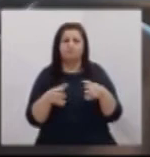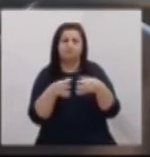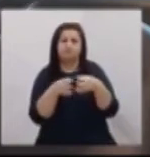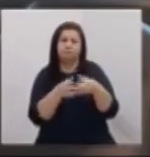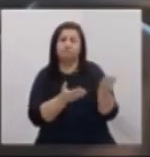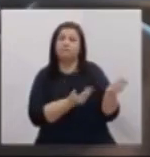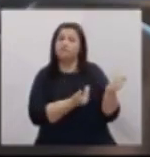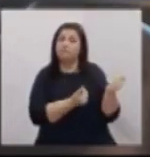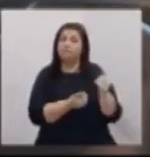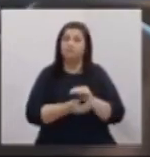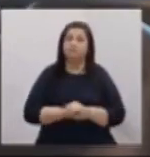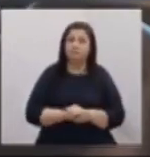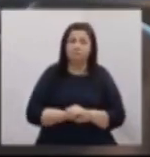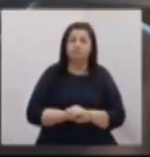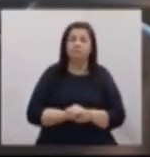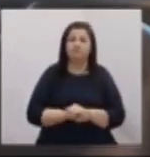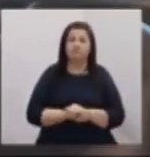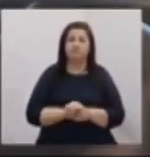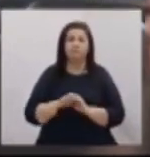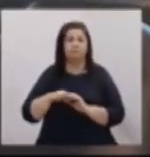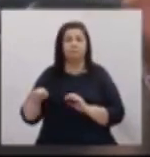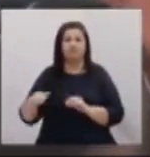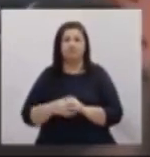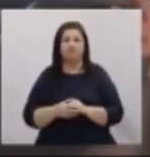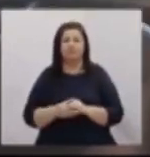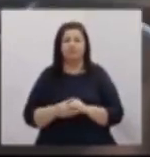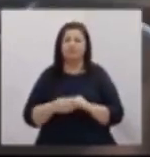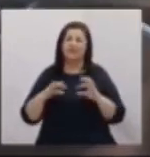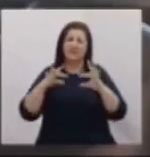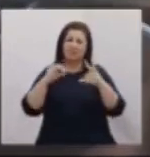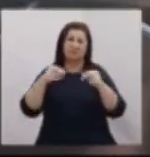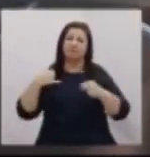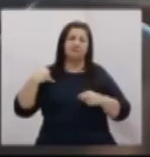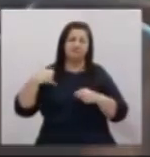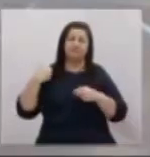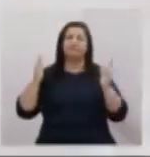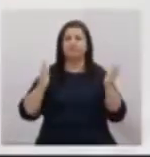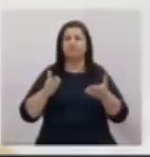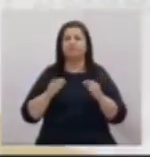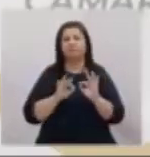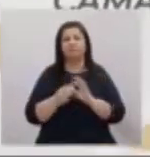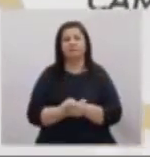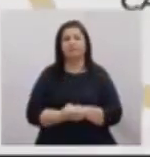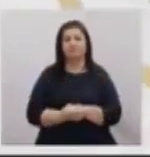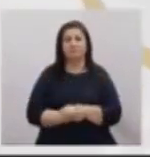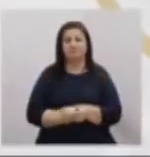jovens, juniores, com todas as faixas etárias praticamente, eu venho desenvolvendo trabalho.